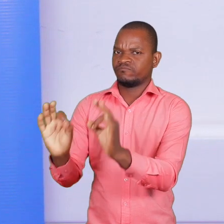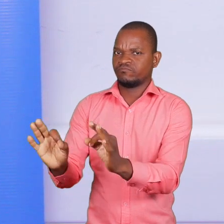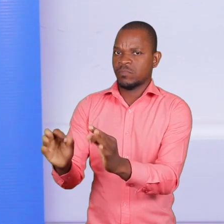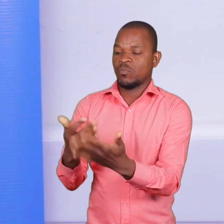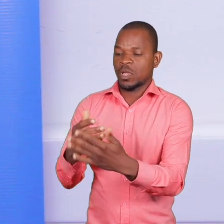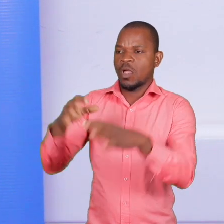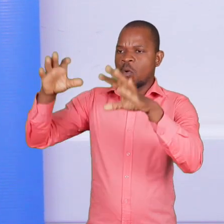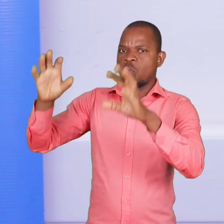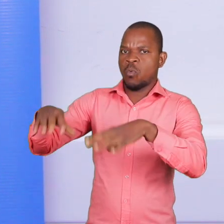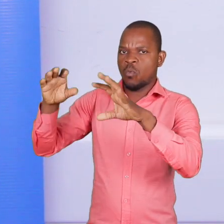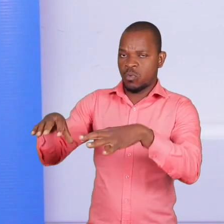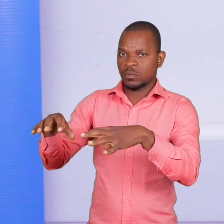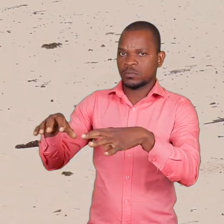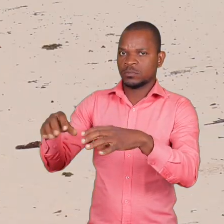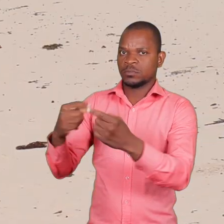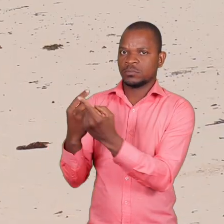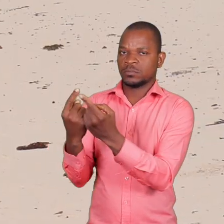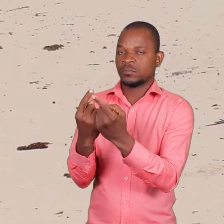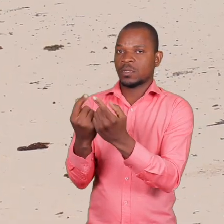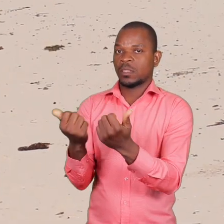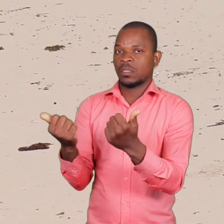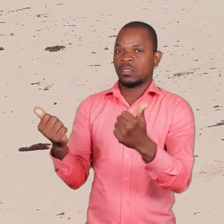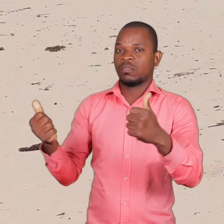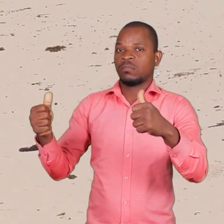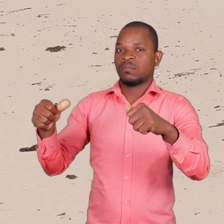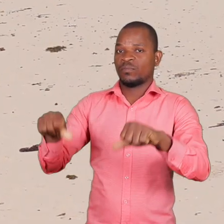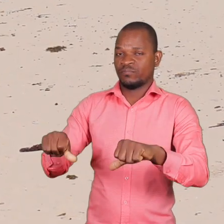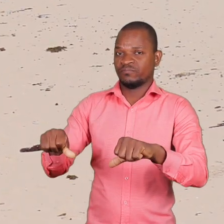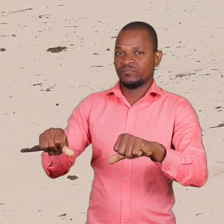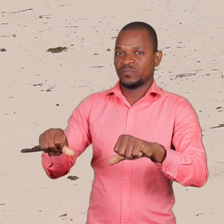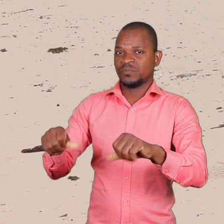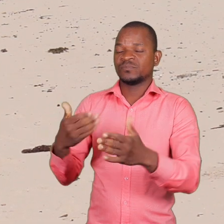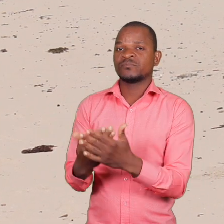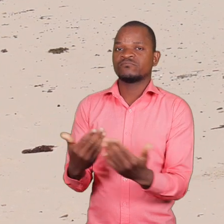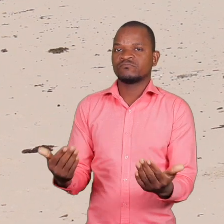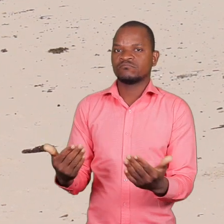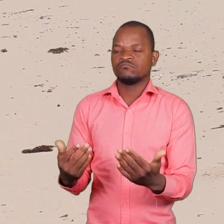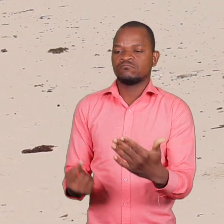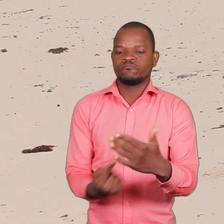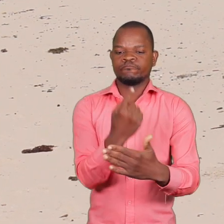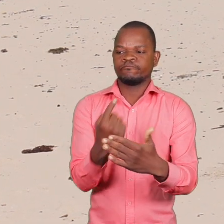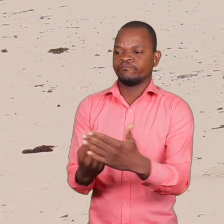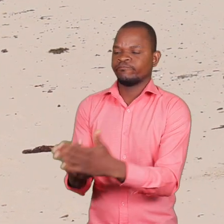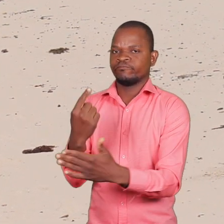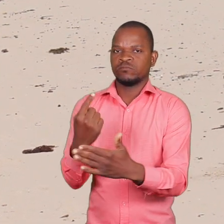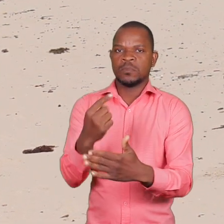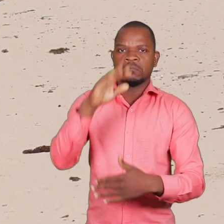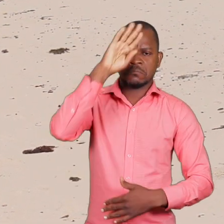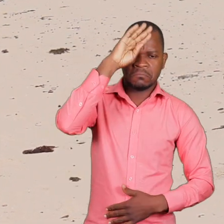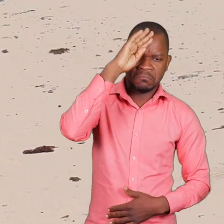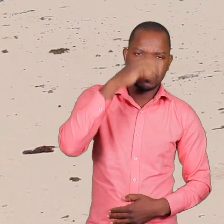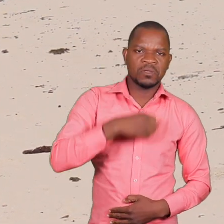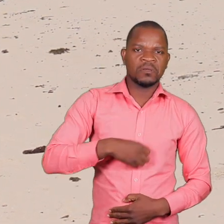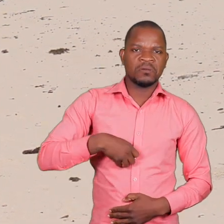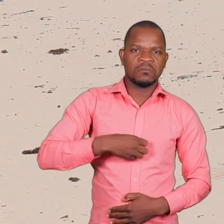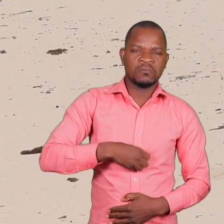situação agrava-se. Portanto, primeiro, começamos a ter doenças como a diarreia, a cólera, principalmente